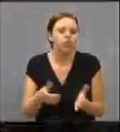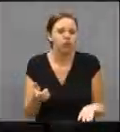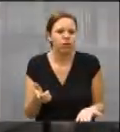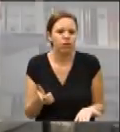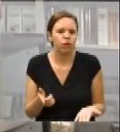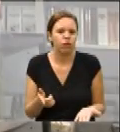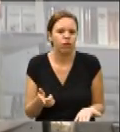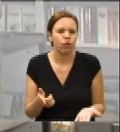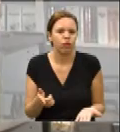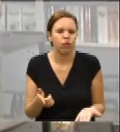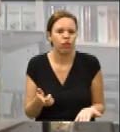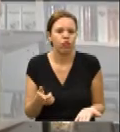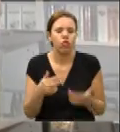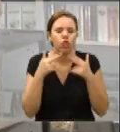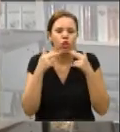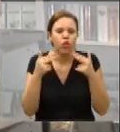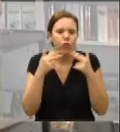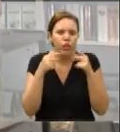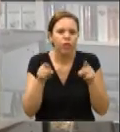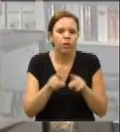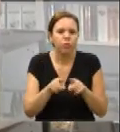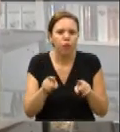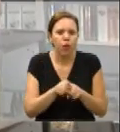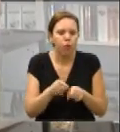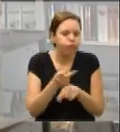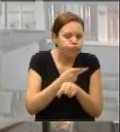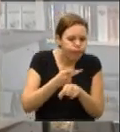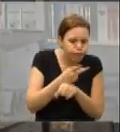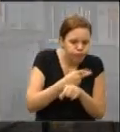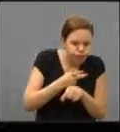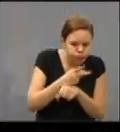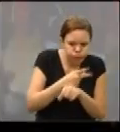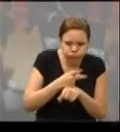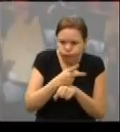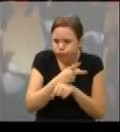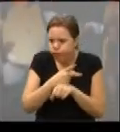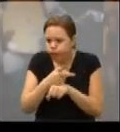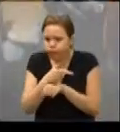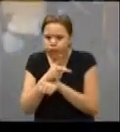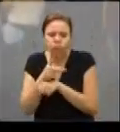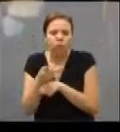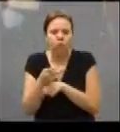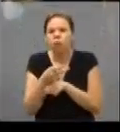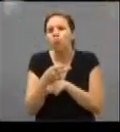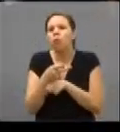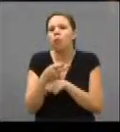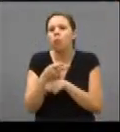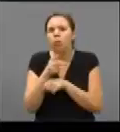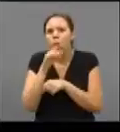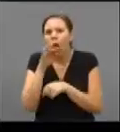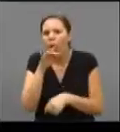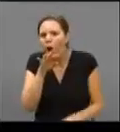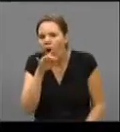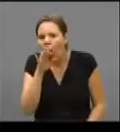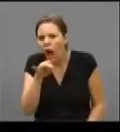Está chegando de lançamento também o Caçadores de Dragões, volume 1. Então é um mangá super recente. Ele trata aí